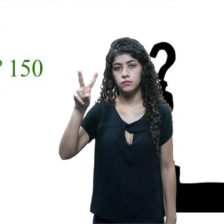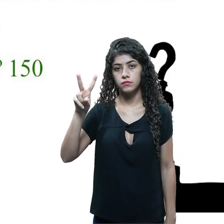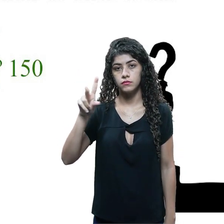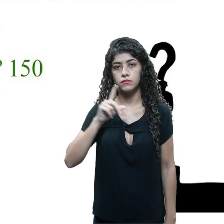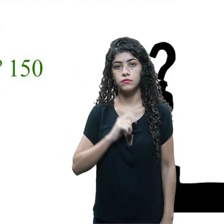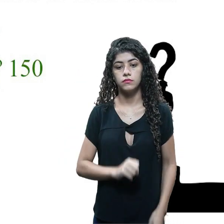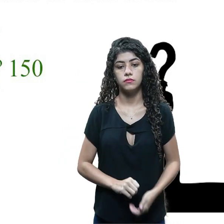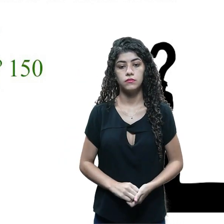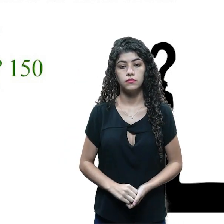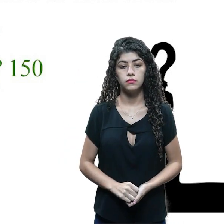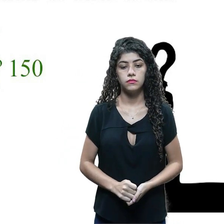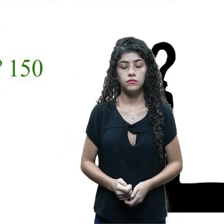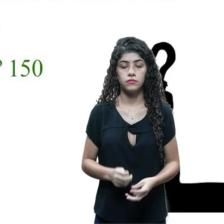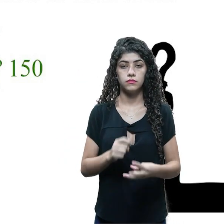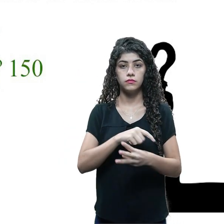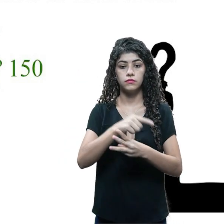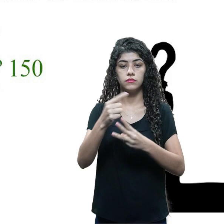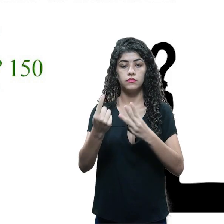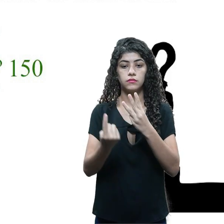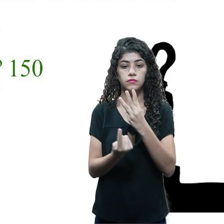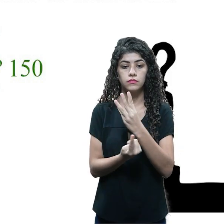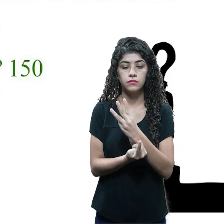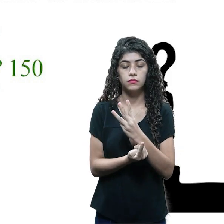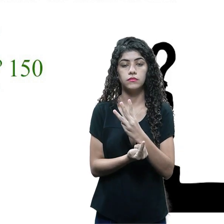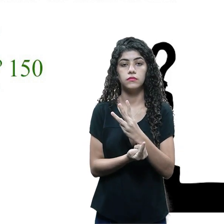Prestação de Contas da Ancine. Com essas